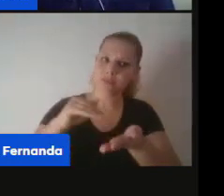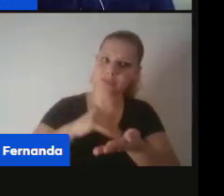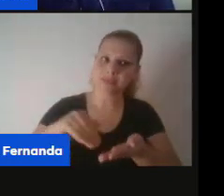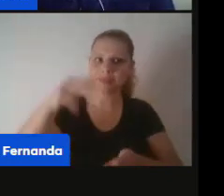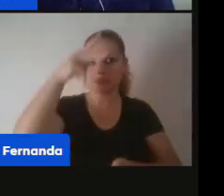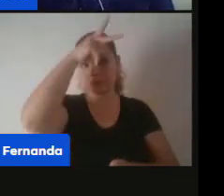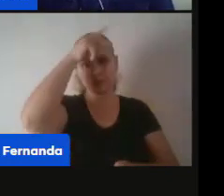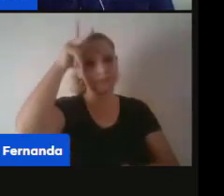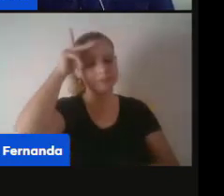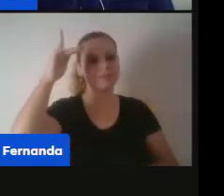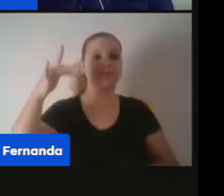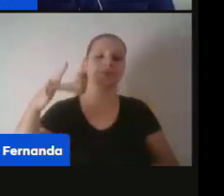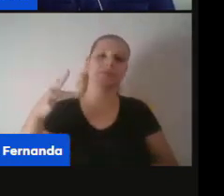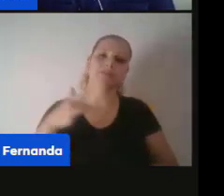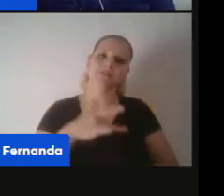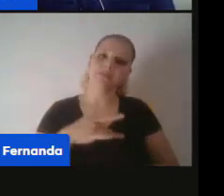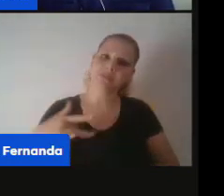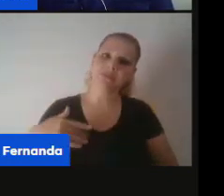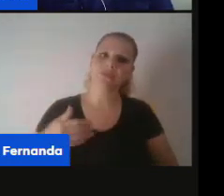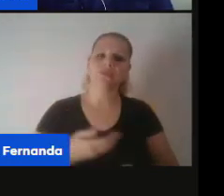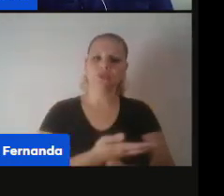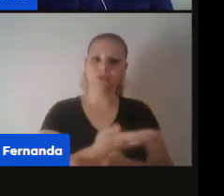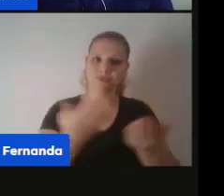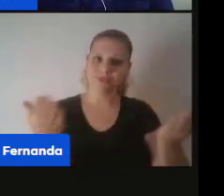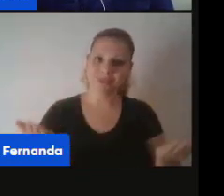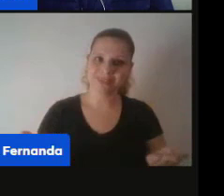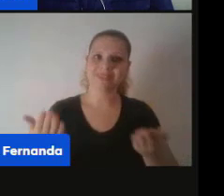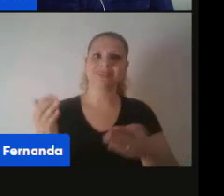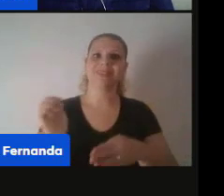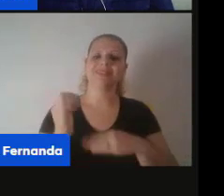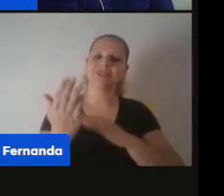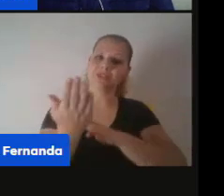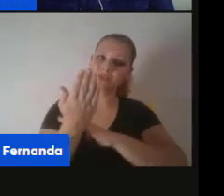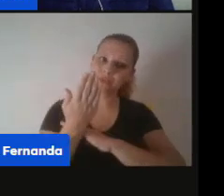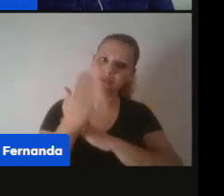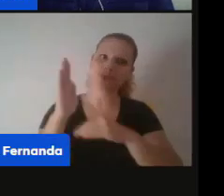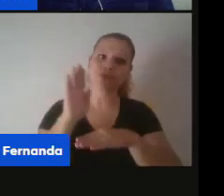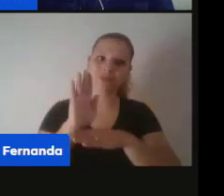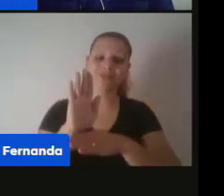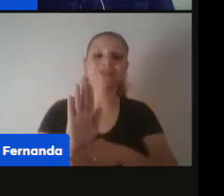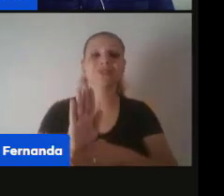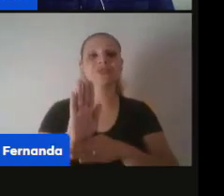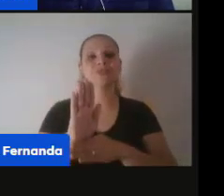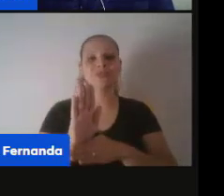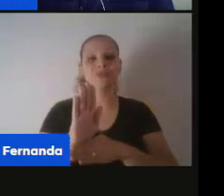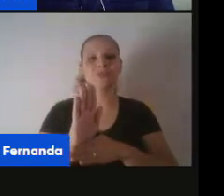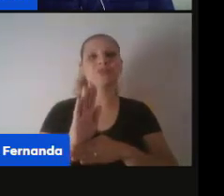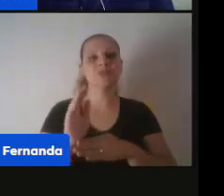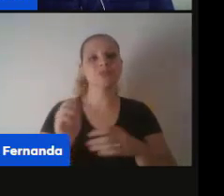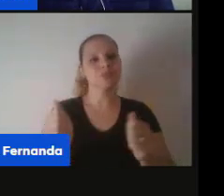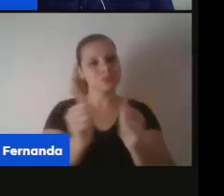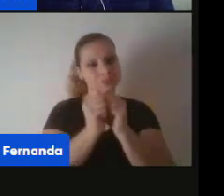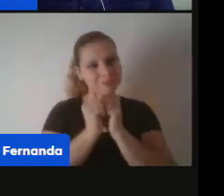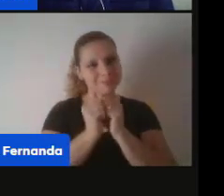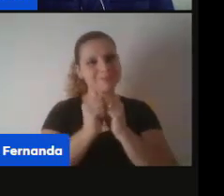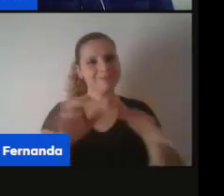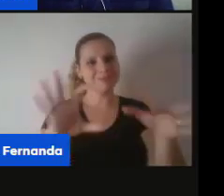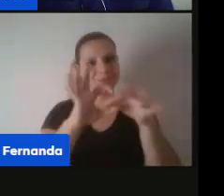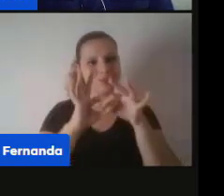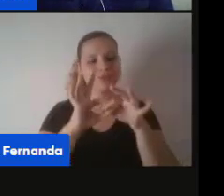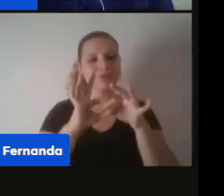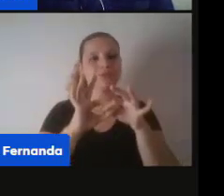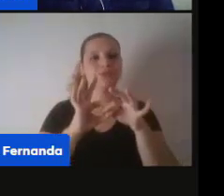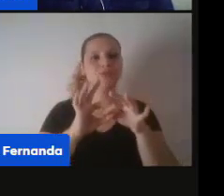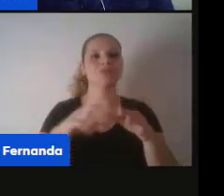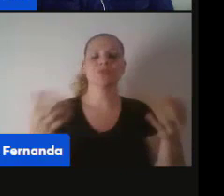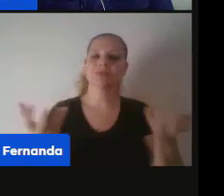todos vocês, nossos colaboradores, nossos parceiros de sempre, desde 2018, e a gente conta com a